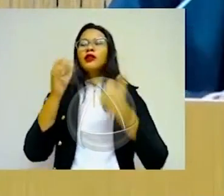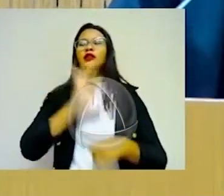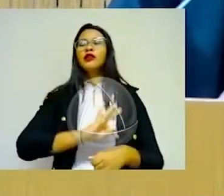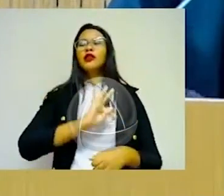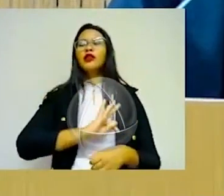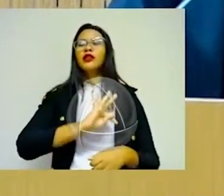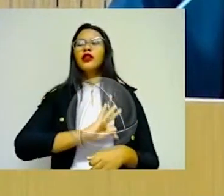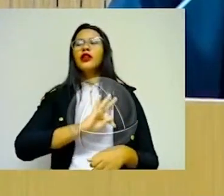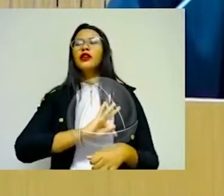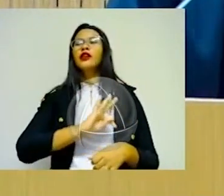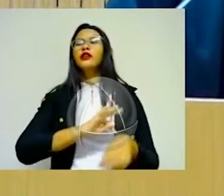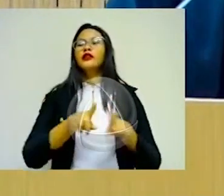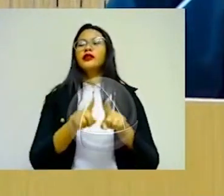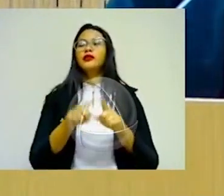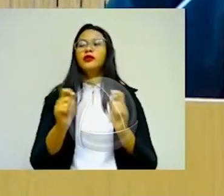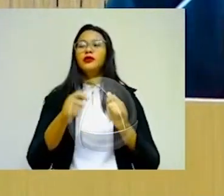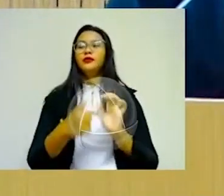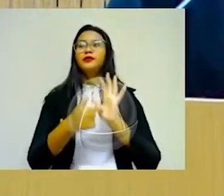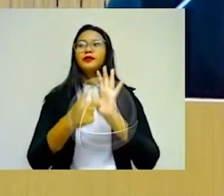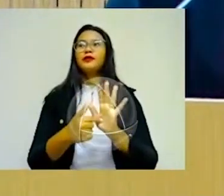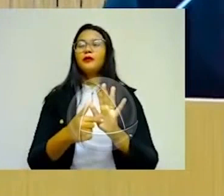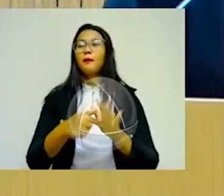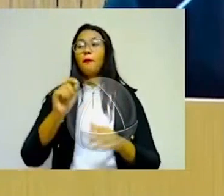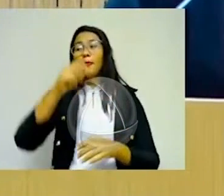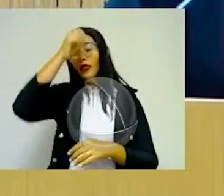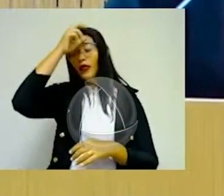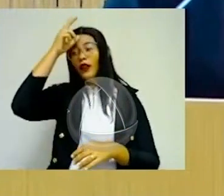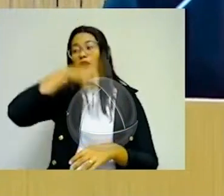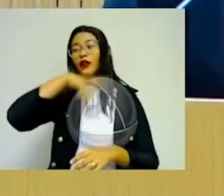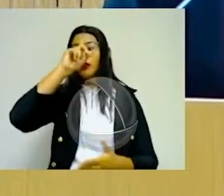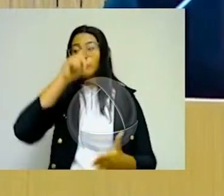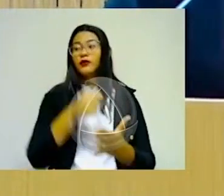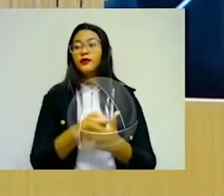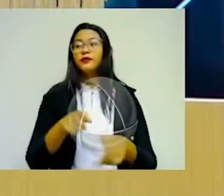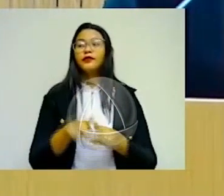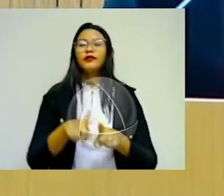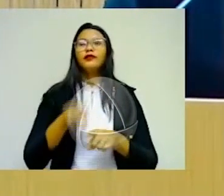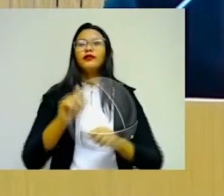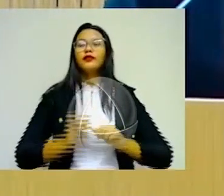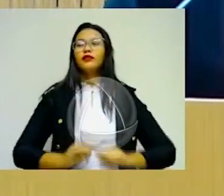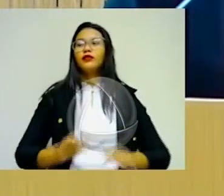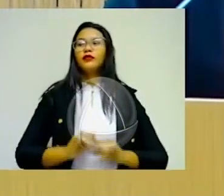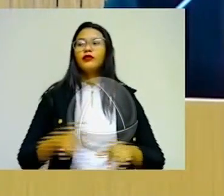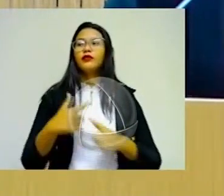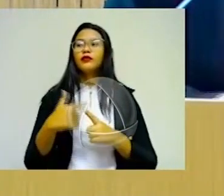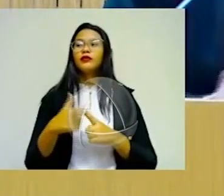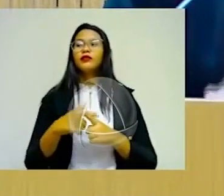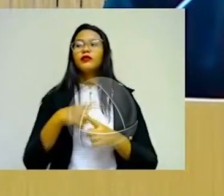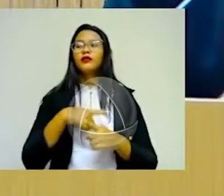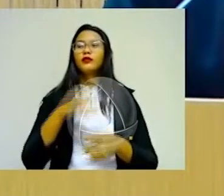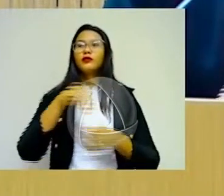todas as informações técnicas, os pareceres, o que levou o prefeito a tomar essa decisão desse contingenciamento de